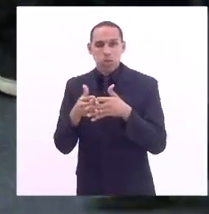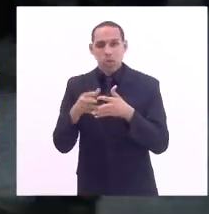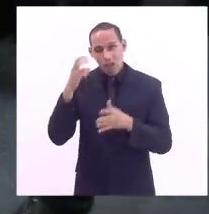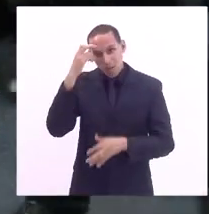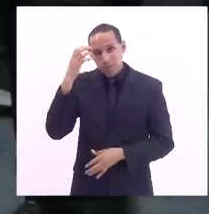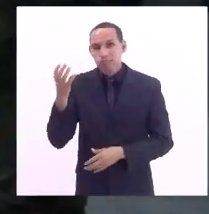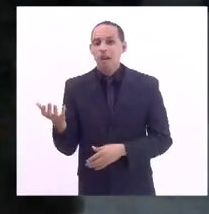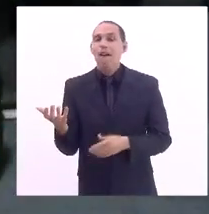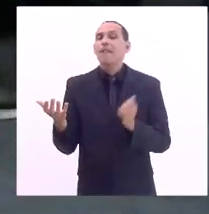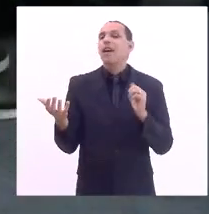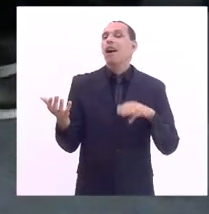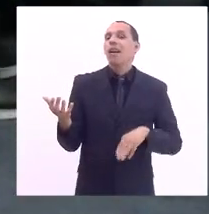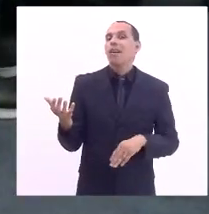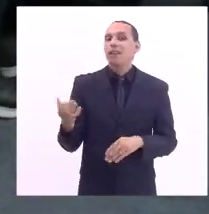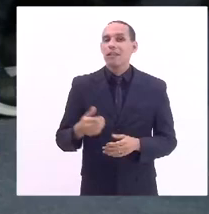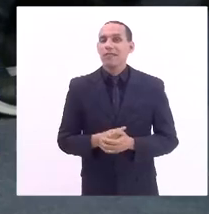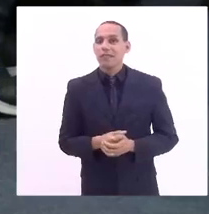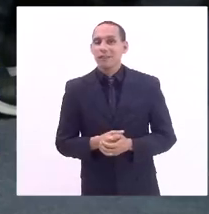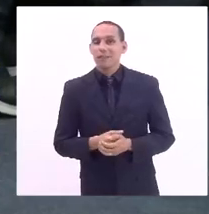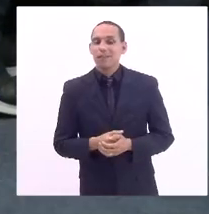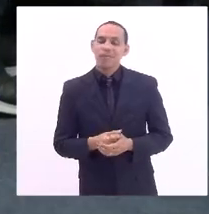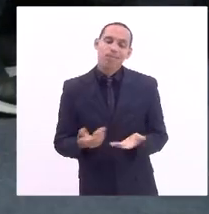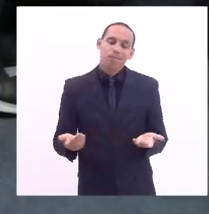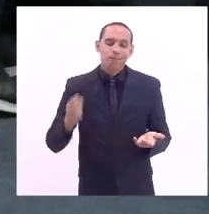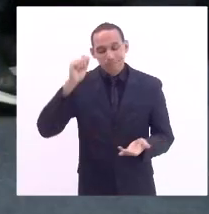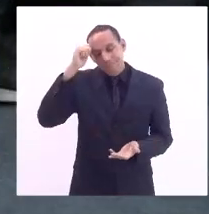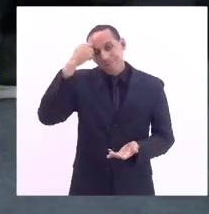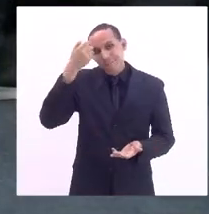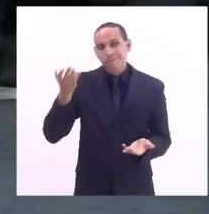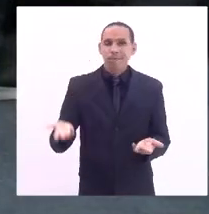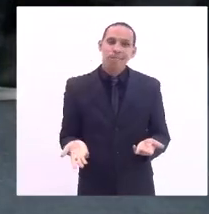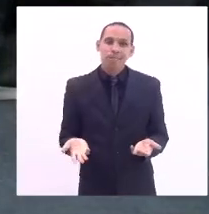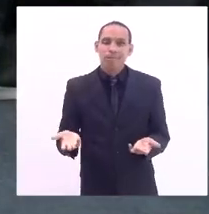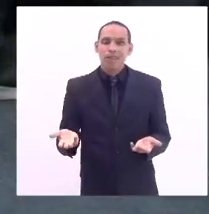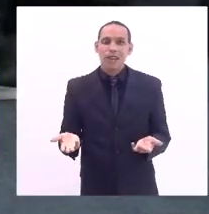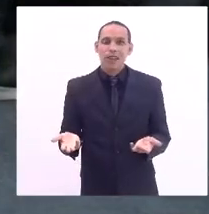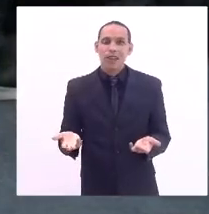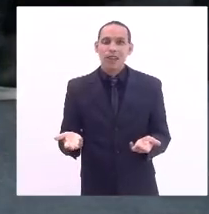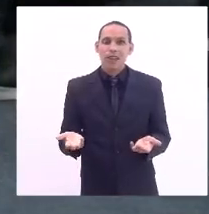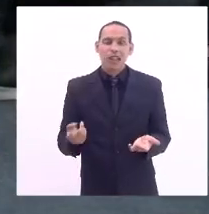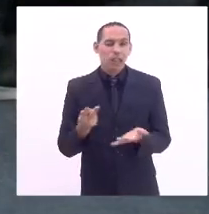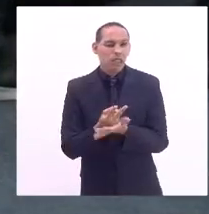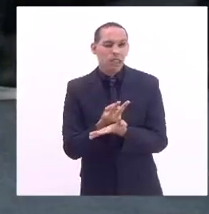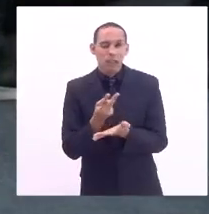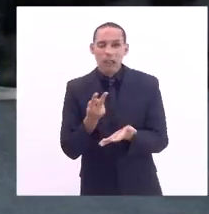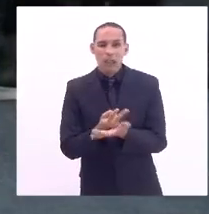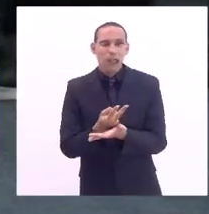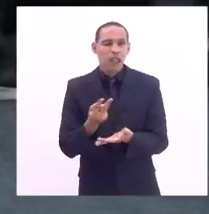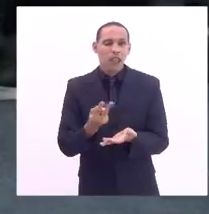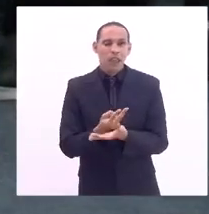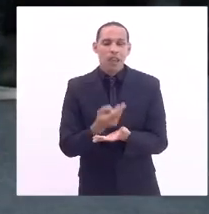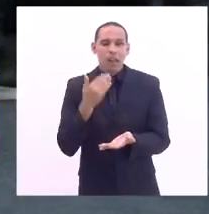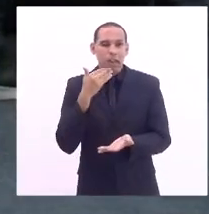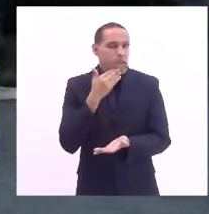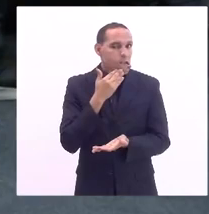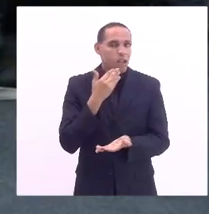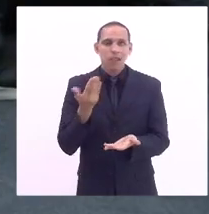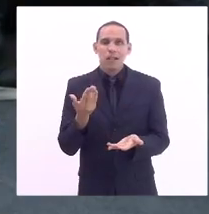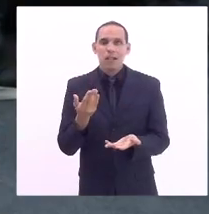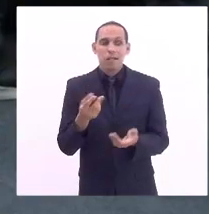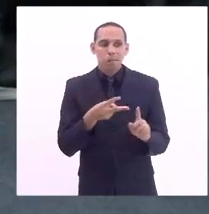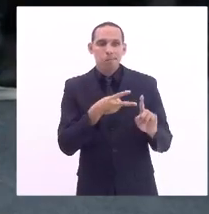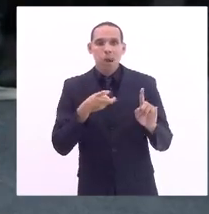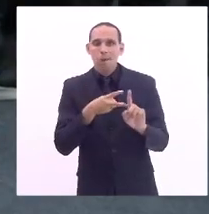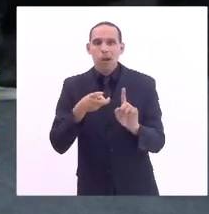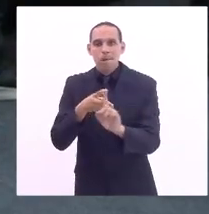inteligência artificial são negros. Então, a imprecisão para reconhecimento de rostos negros,